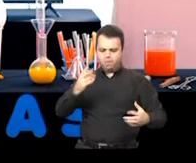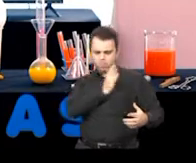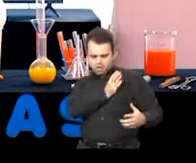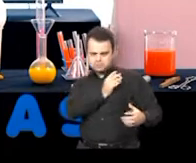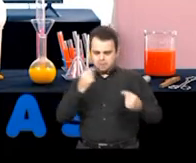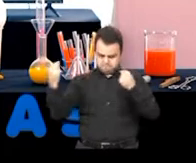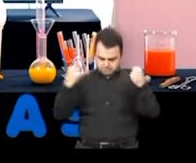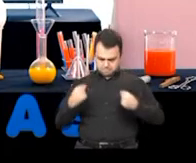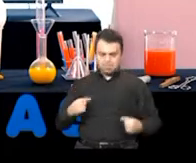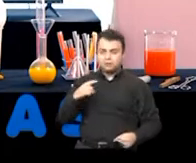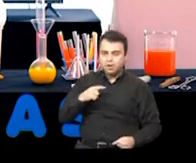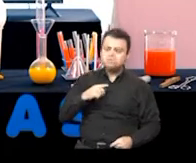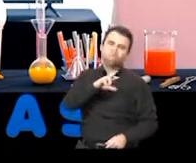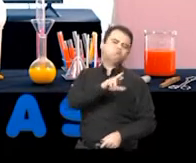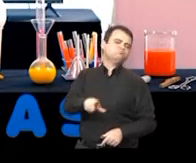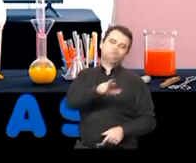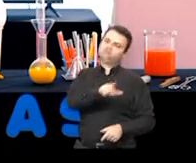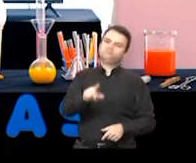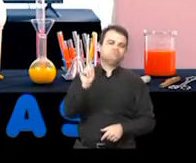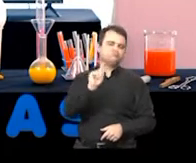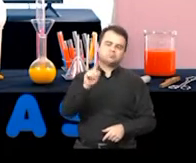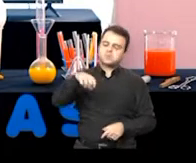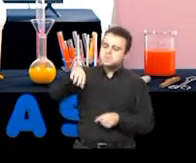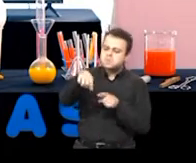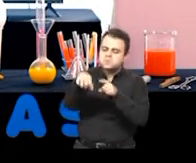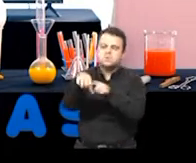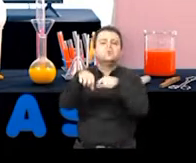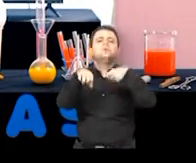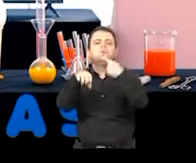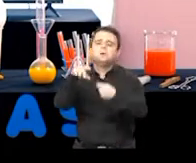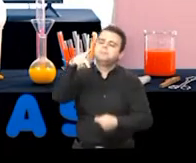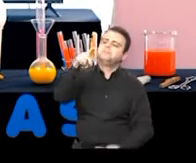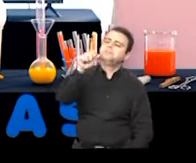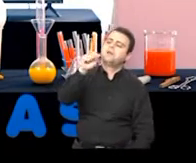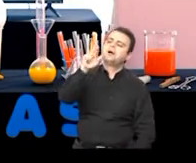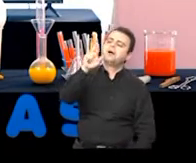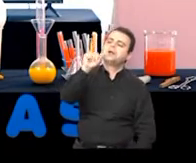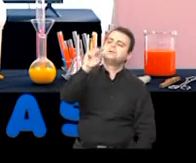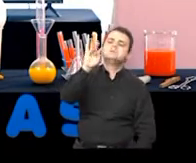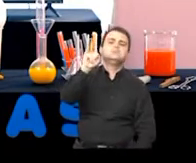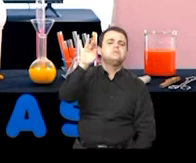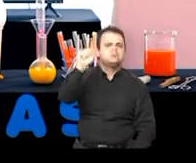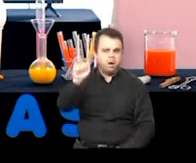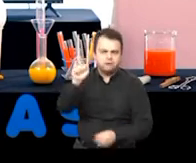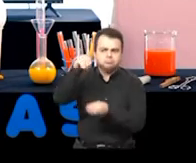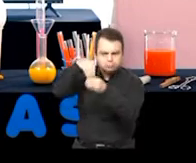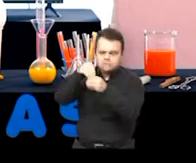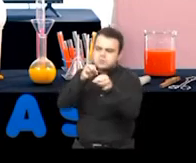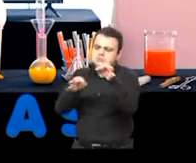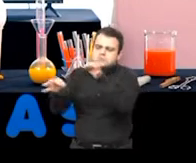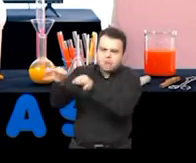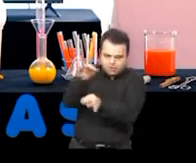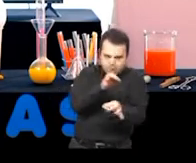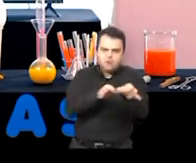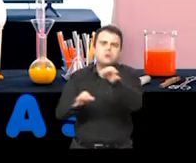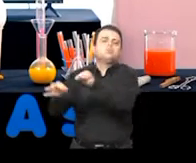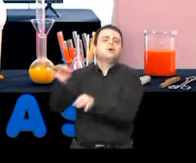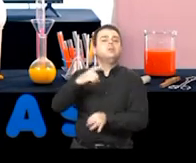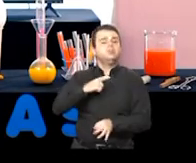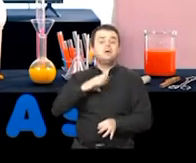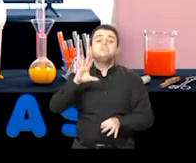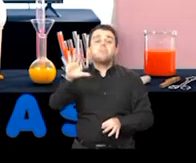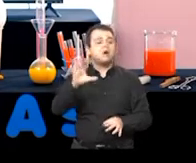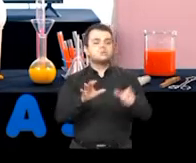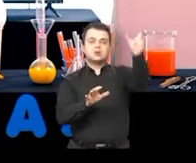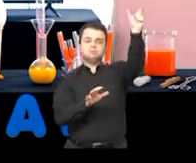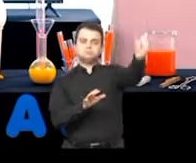eles não são considerados seres vivos, eles são parasitas intracelulares, ou seja, eles precisam